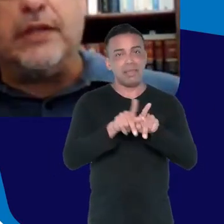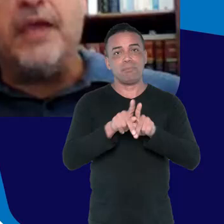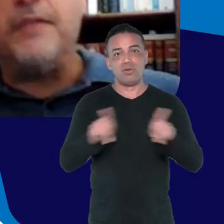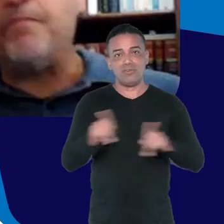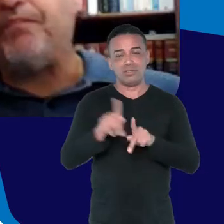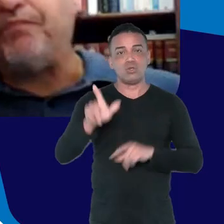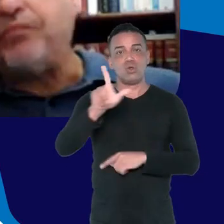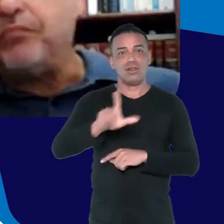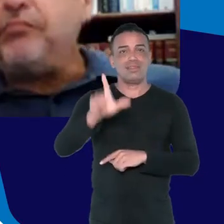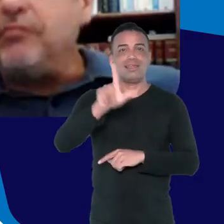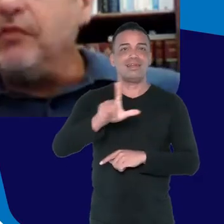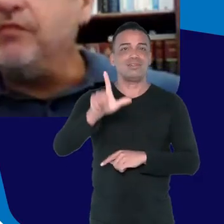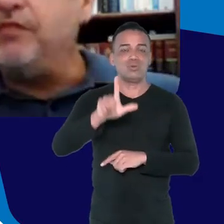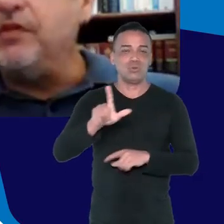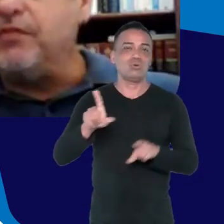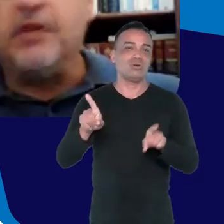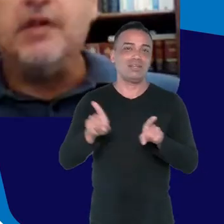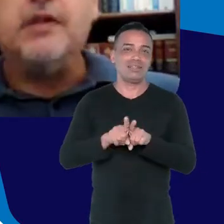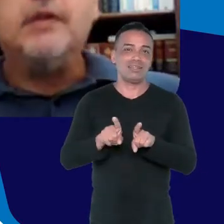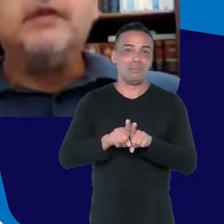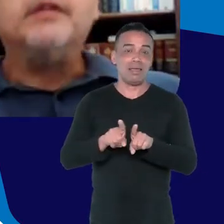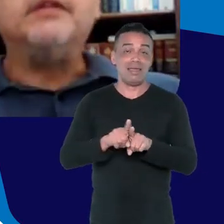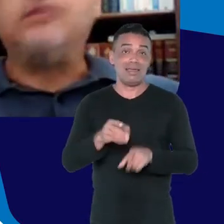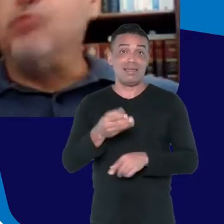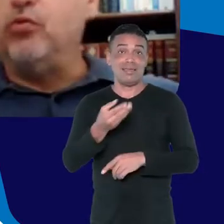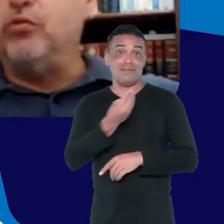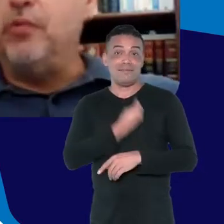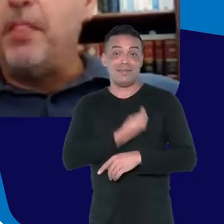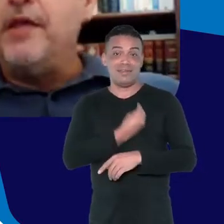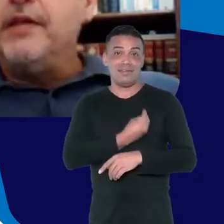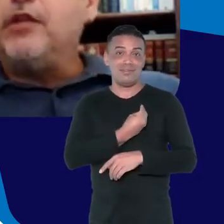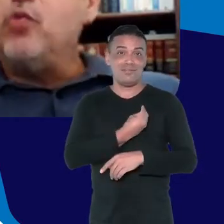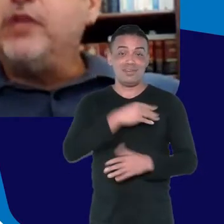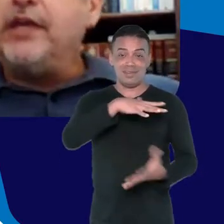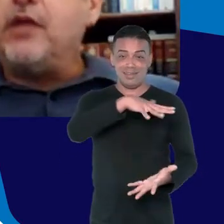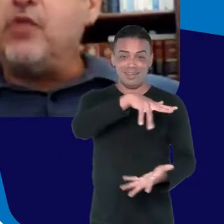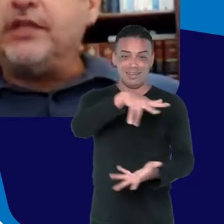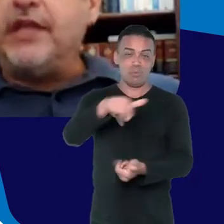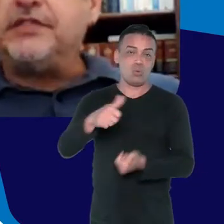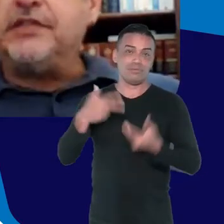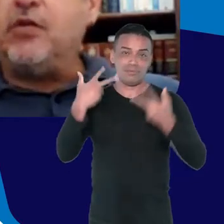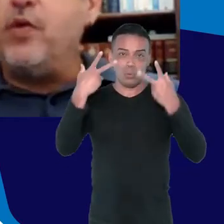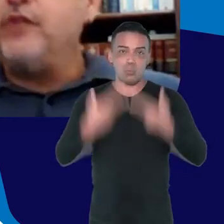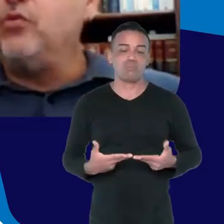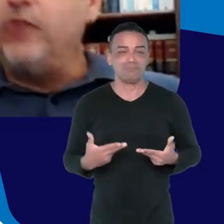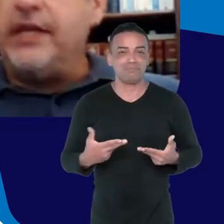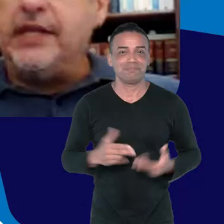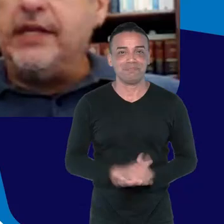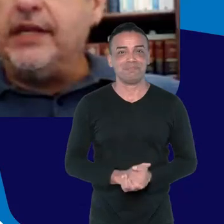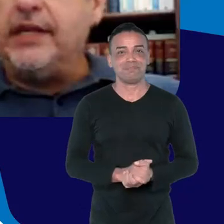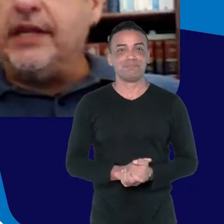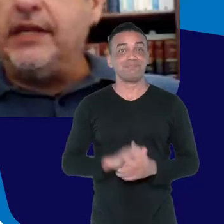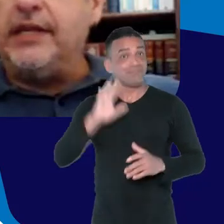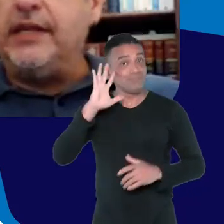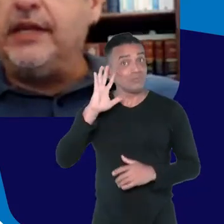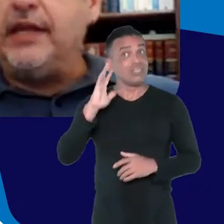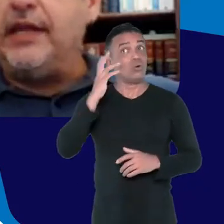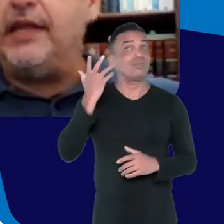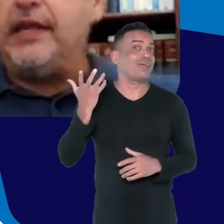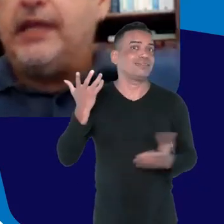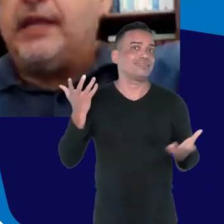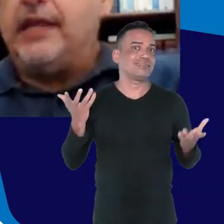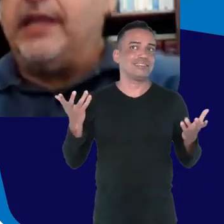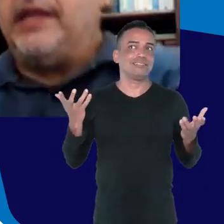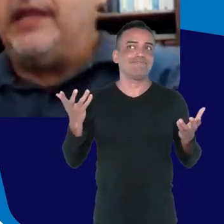que também vive nesse mundo. Então, o que acontece? Quando